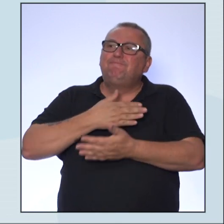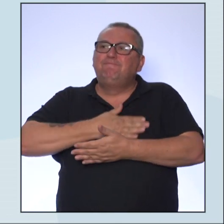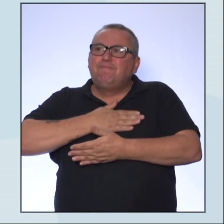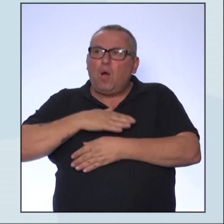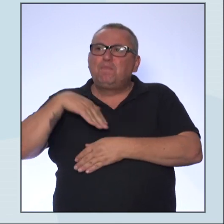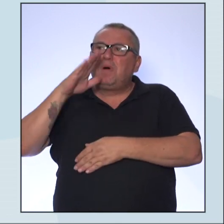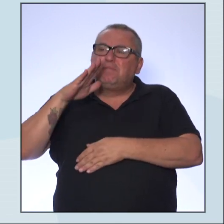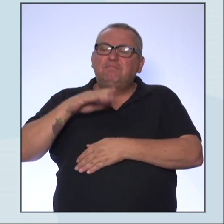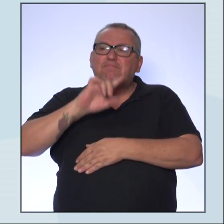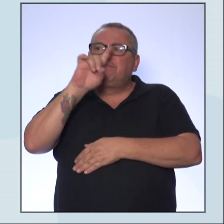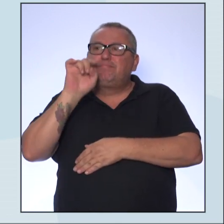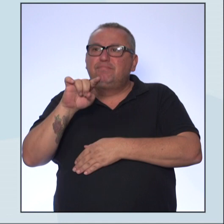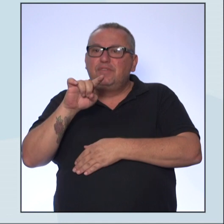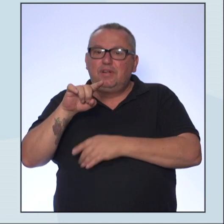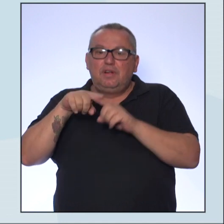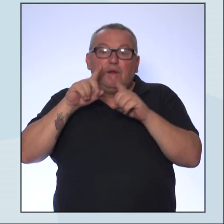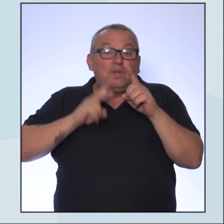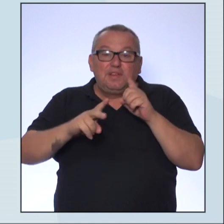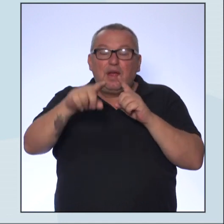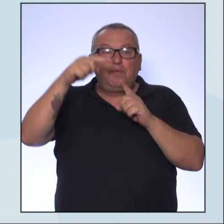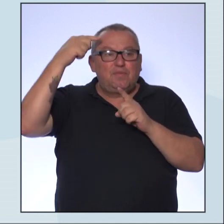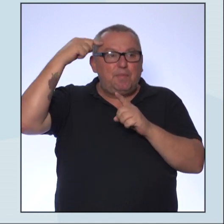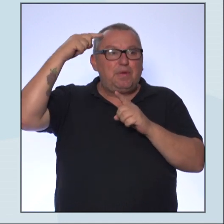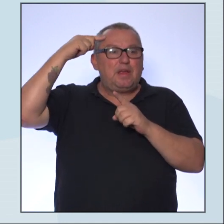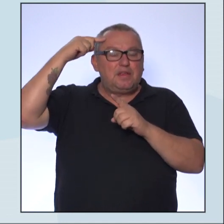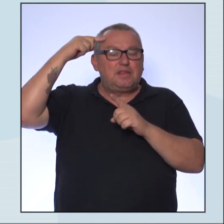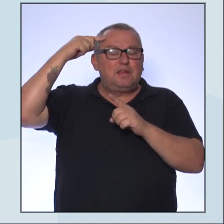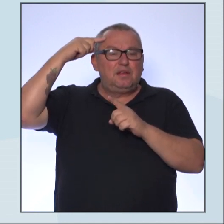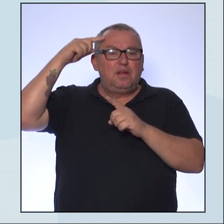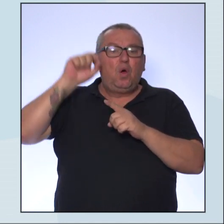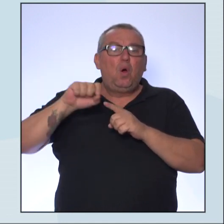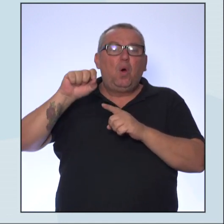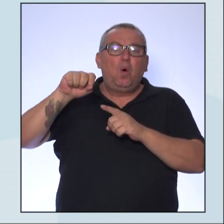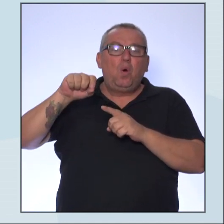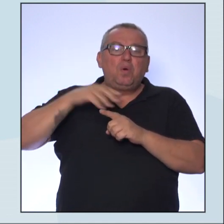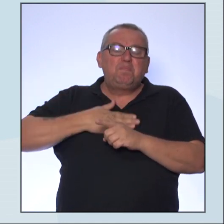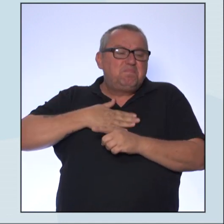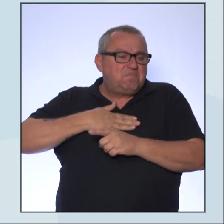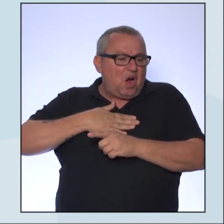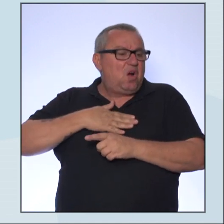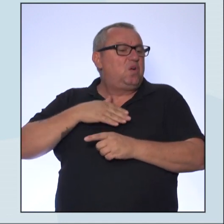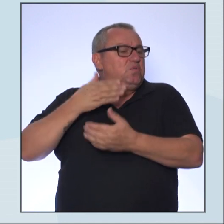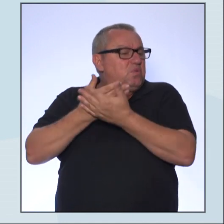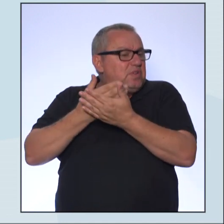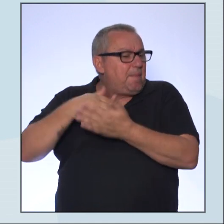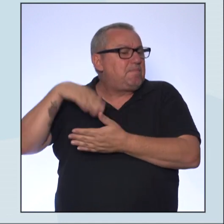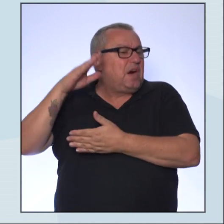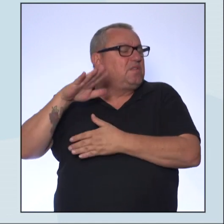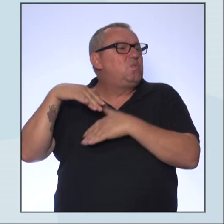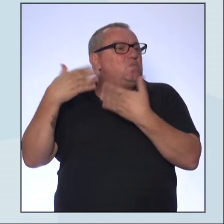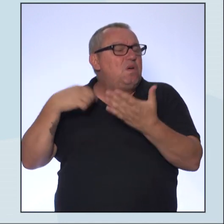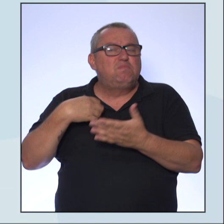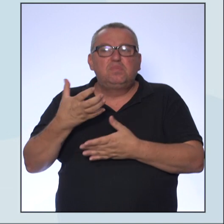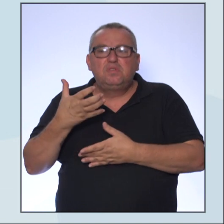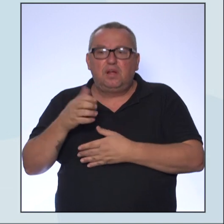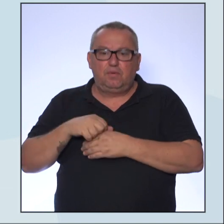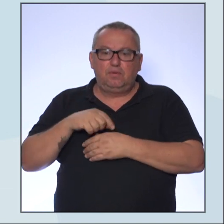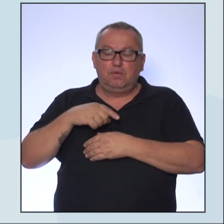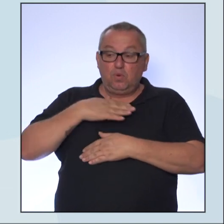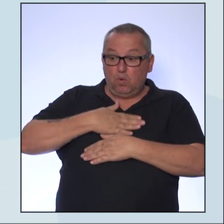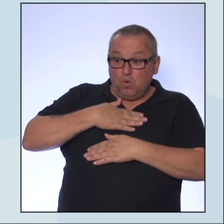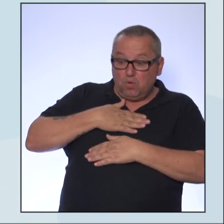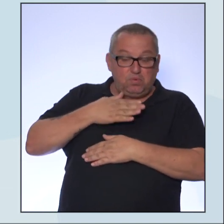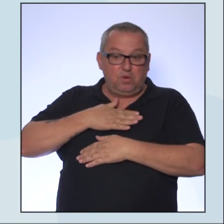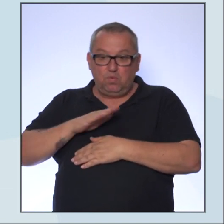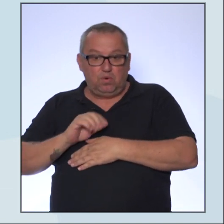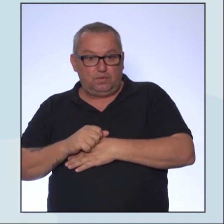ficar sempre voltando, vai ser retomada. E você sempre vai escrevendo como se fosse um diário, o que você está gostando, o que você não está